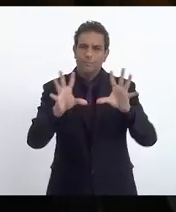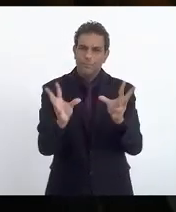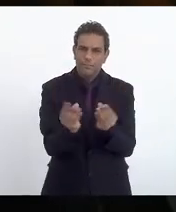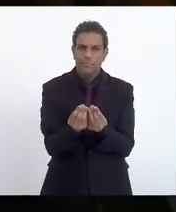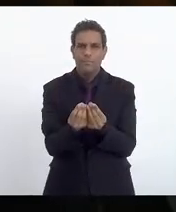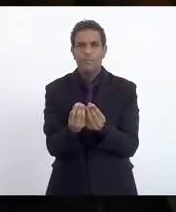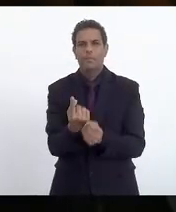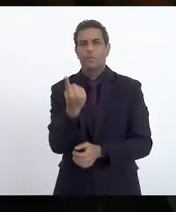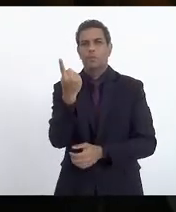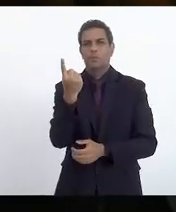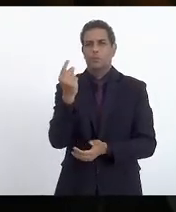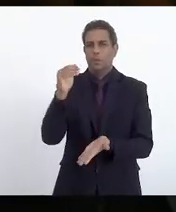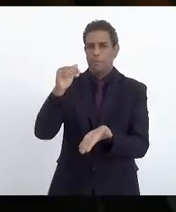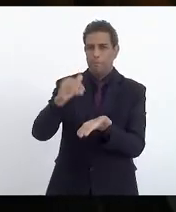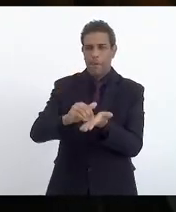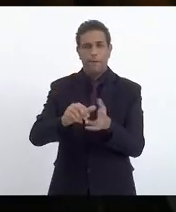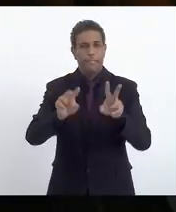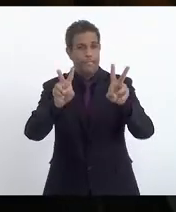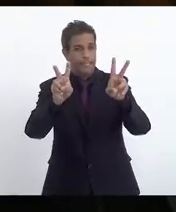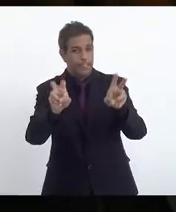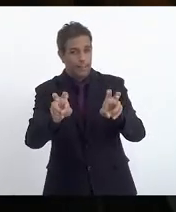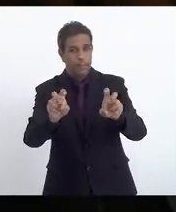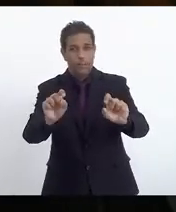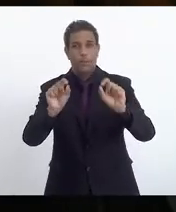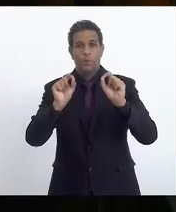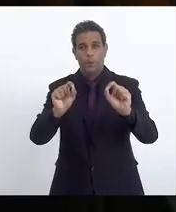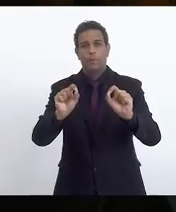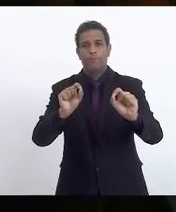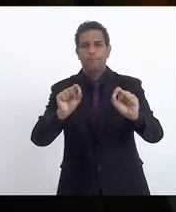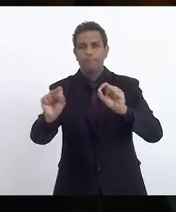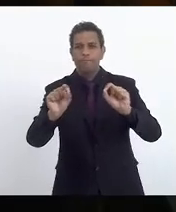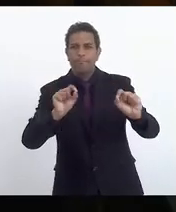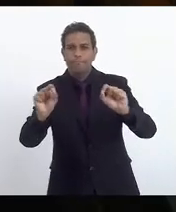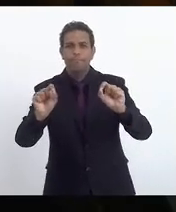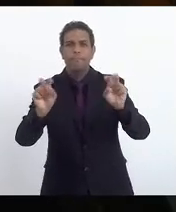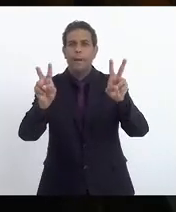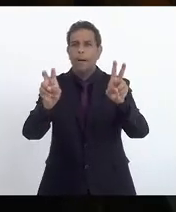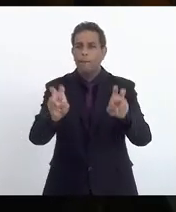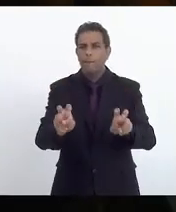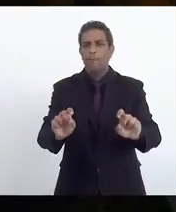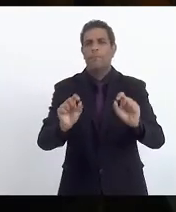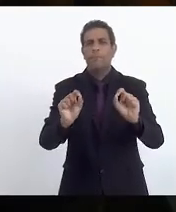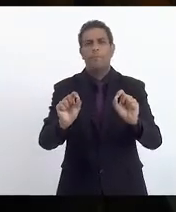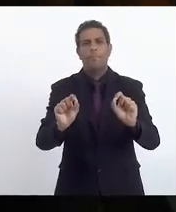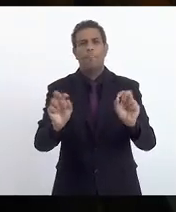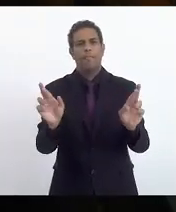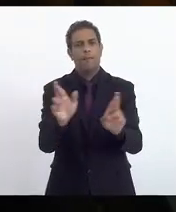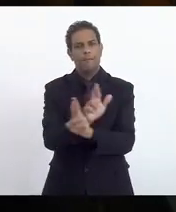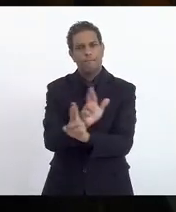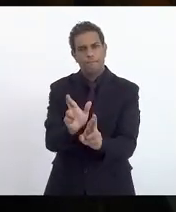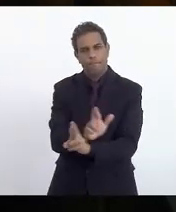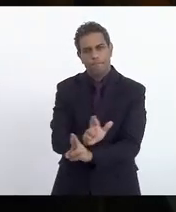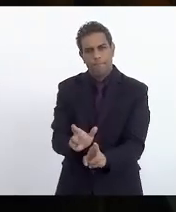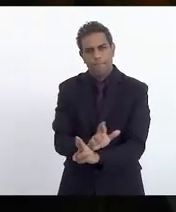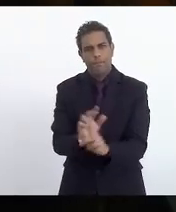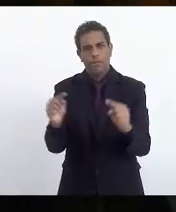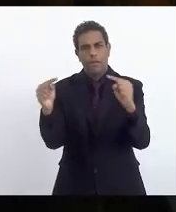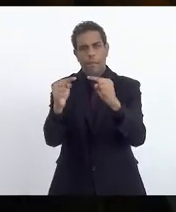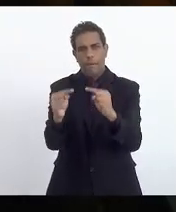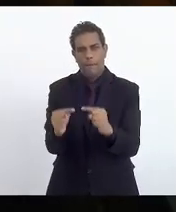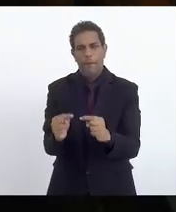trazer o último apontamento sobre o tema o seu apontamento relacionado pela acionado